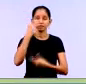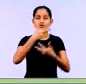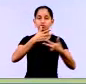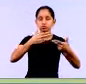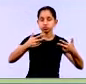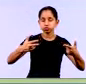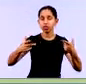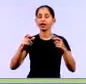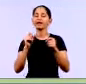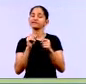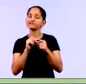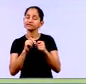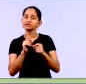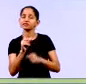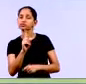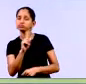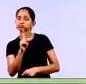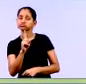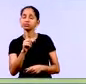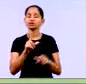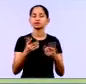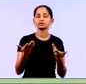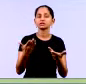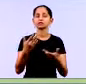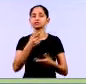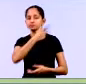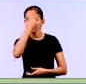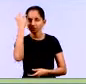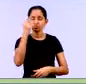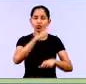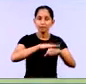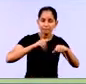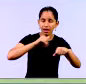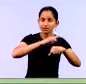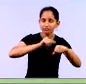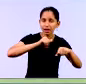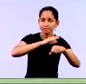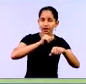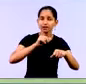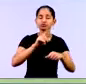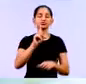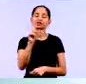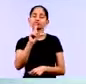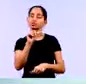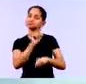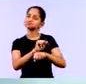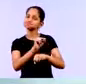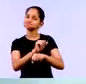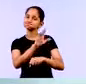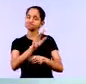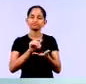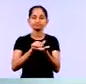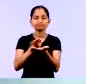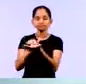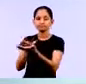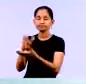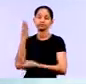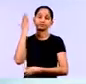de incremento ou redução. Então vejam que eu já falei esses